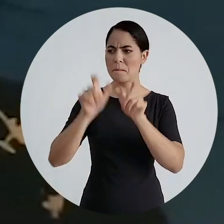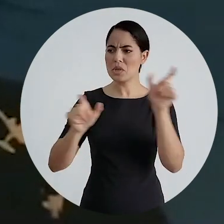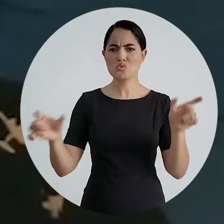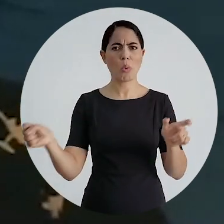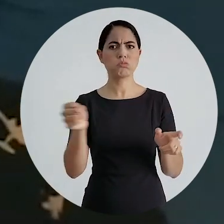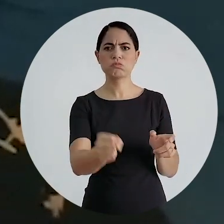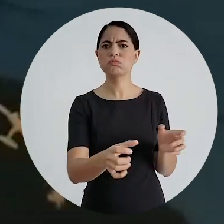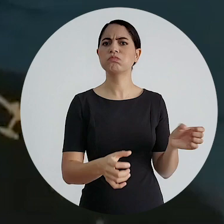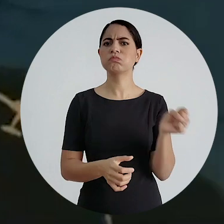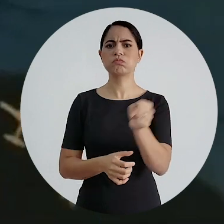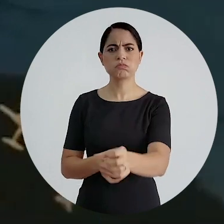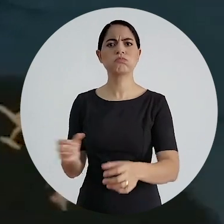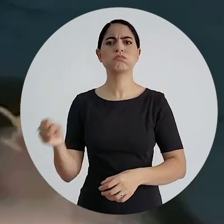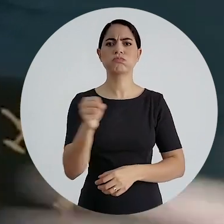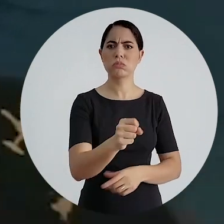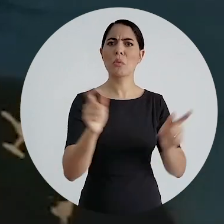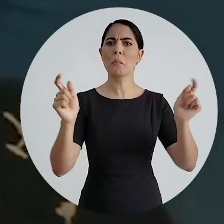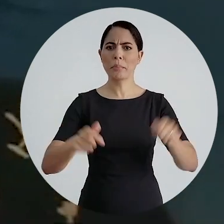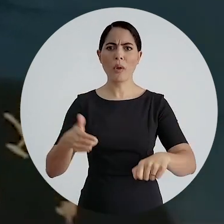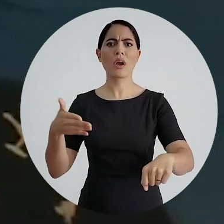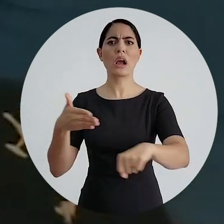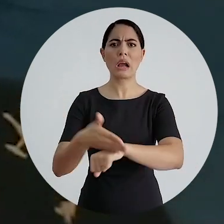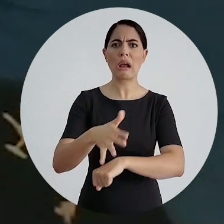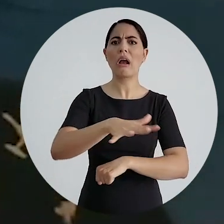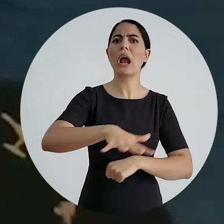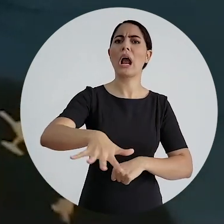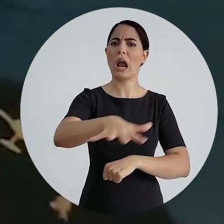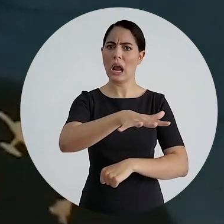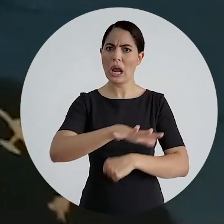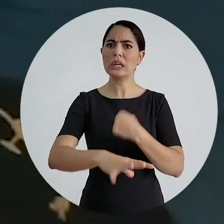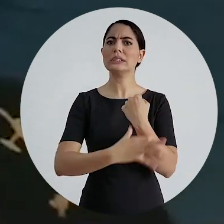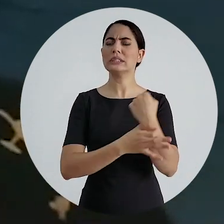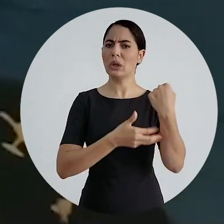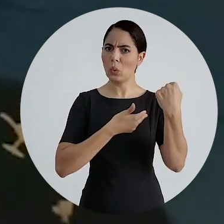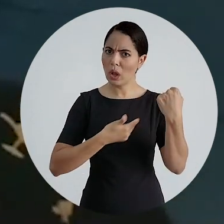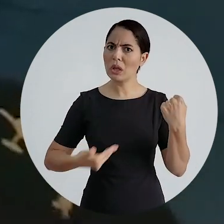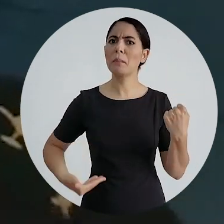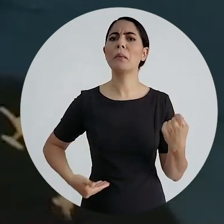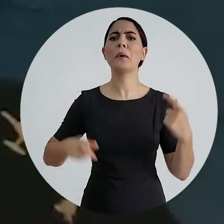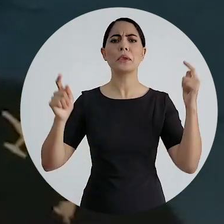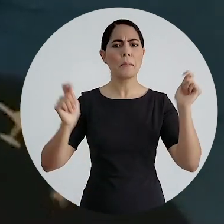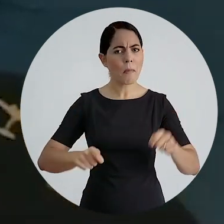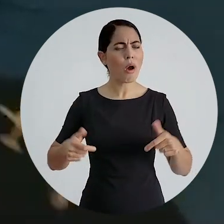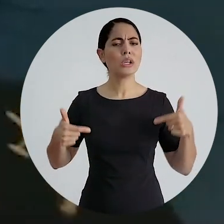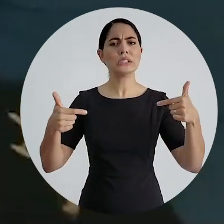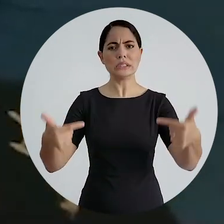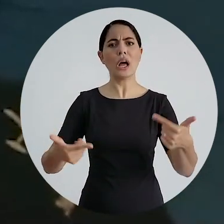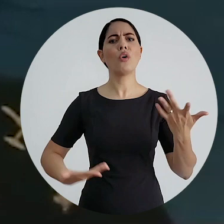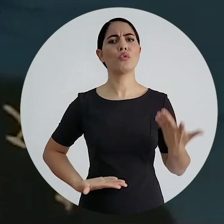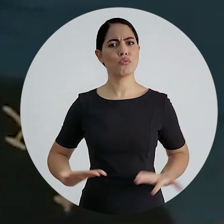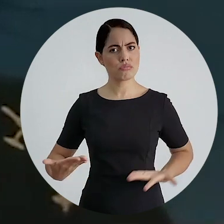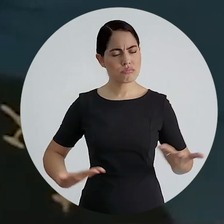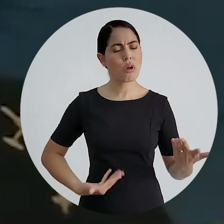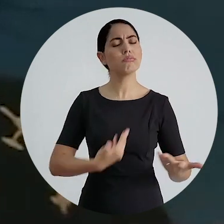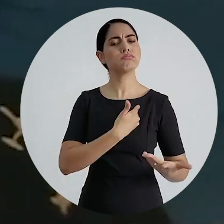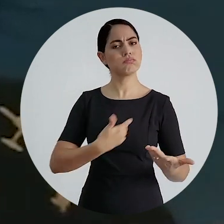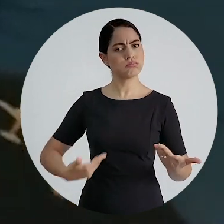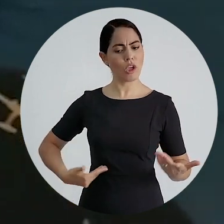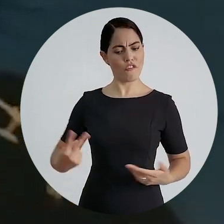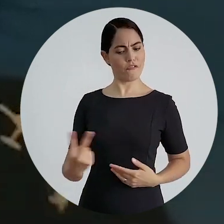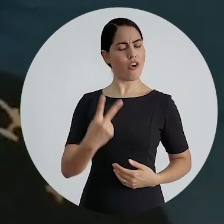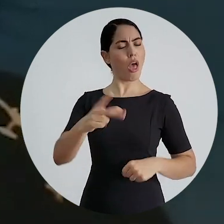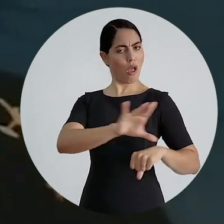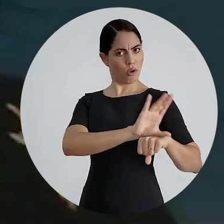forças de segurança pública e para que essas instituições de segurança pública possam funcionar prestando serviço à